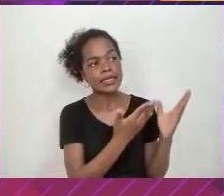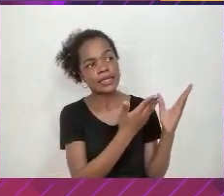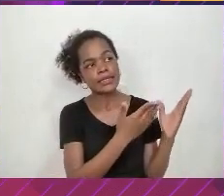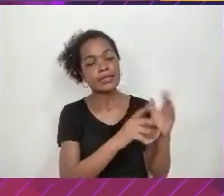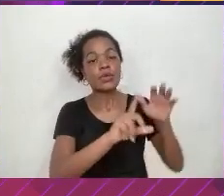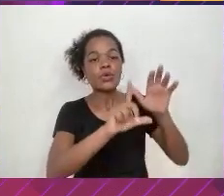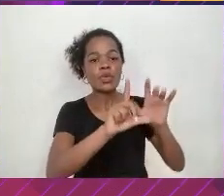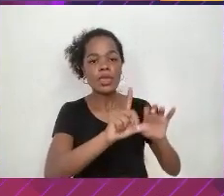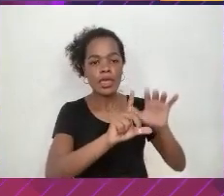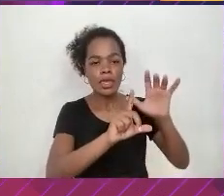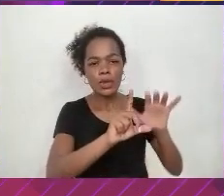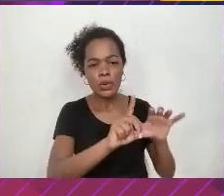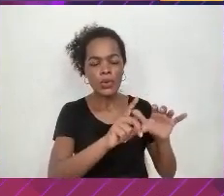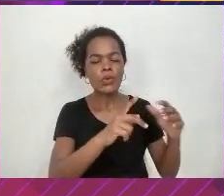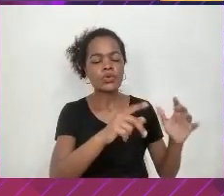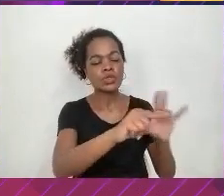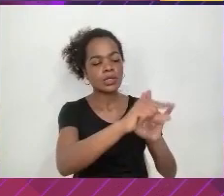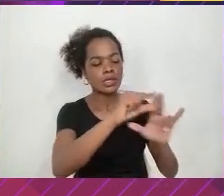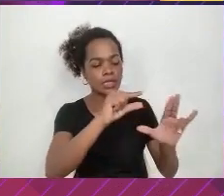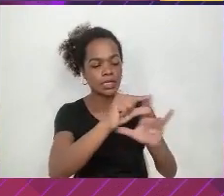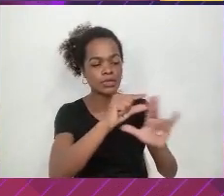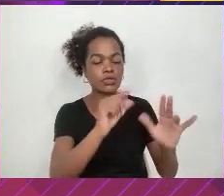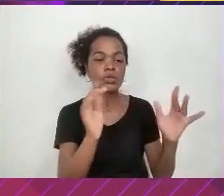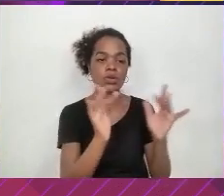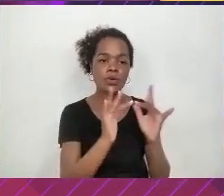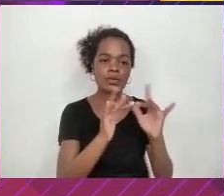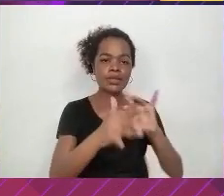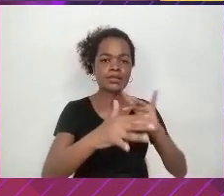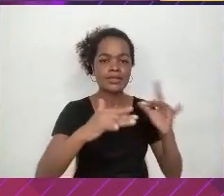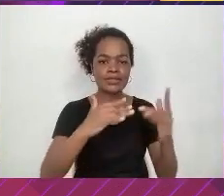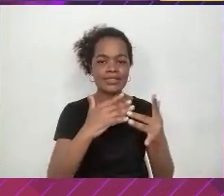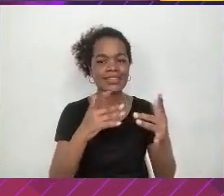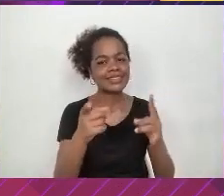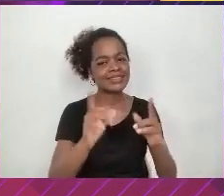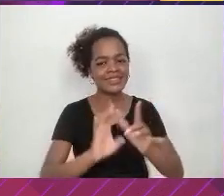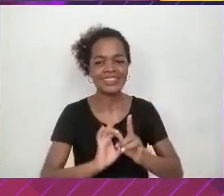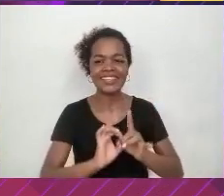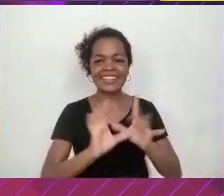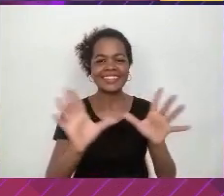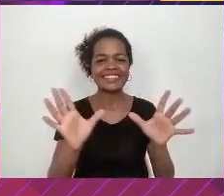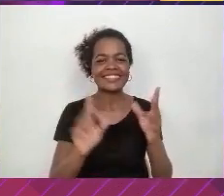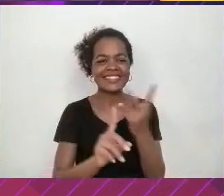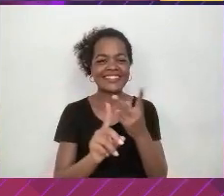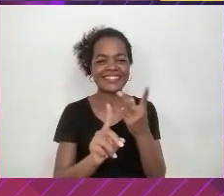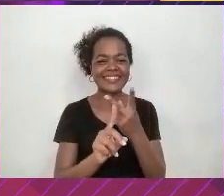LinkedIn, contatos. Quem quiser se conectar aí, eu estou aí.